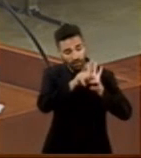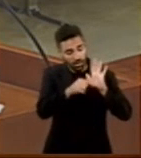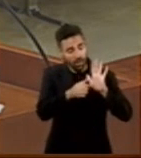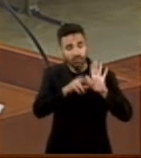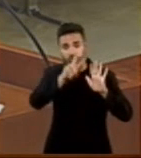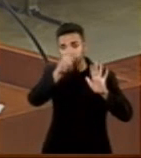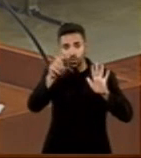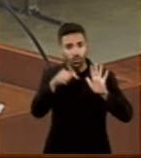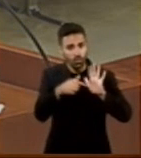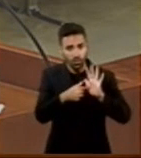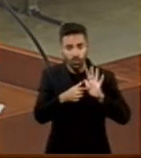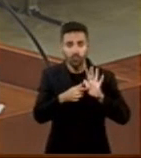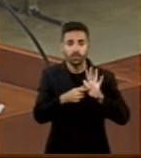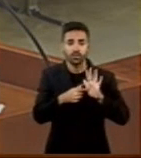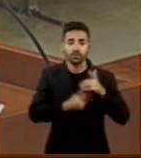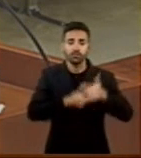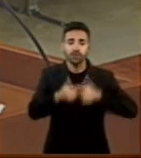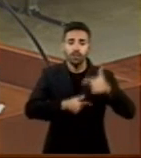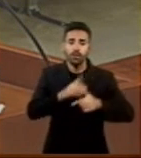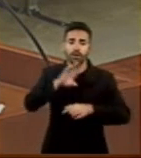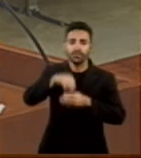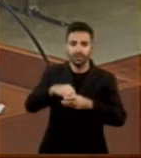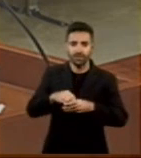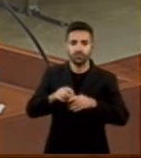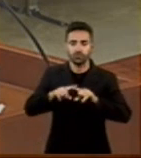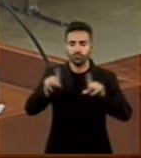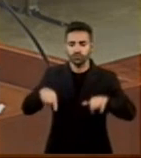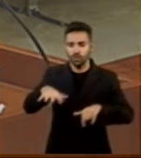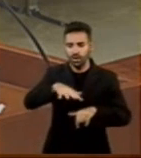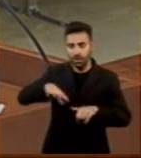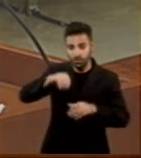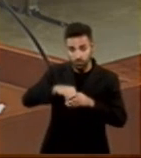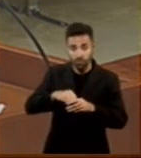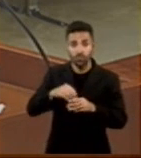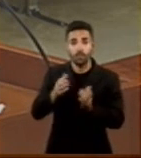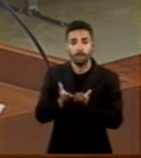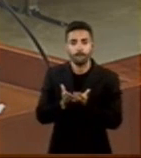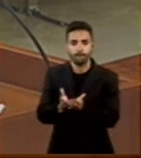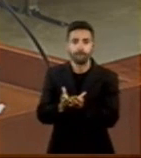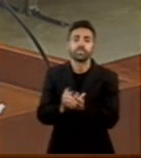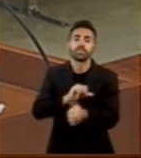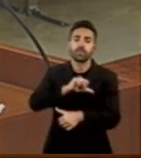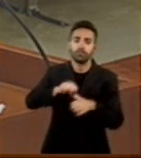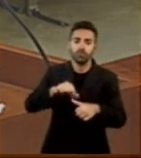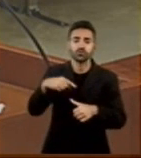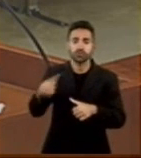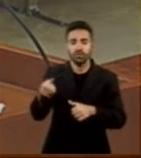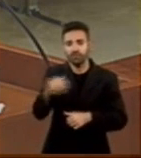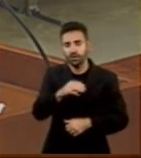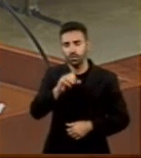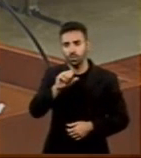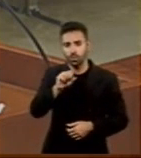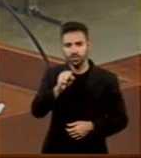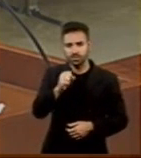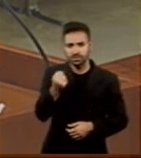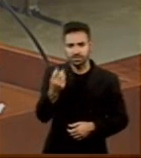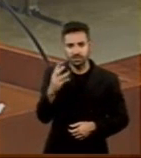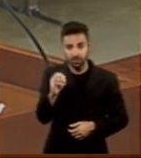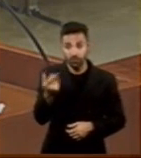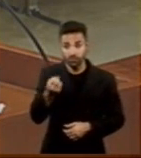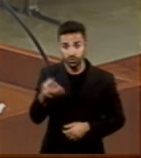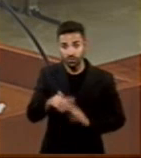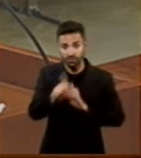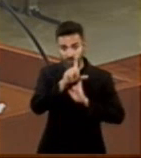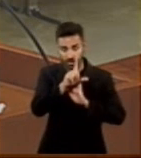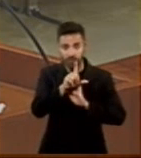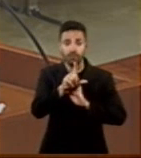tratava do regime de exploração de trabalho nos portos, que depois foi alterada pela 8.630 e hoje tem uma nova lei, a